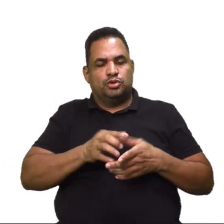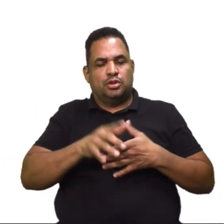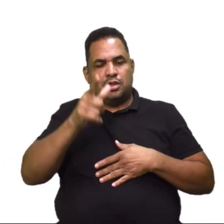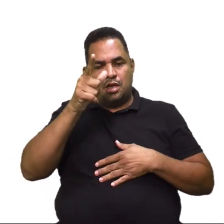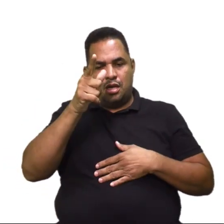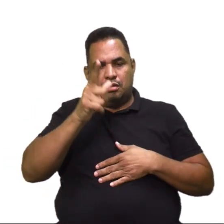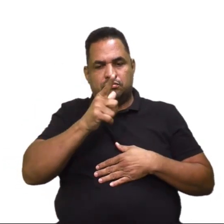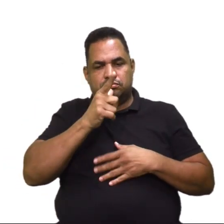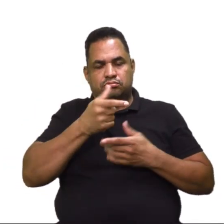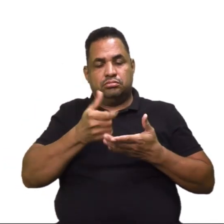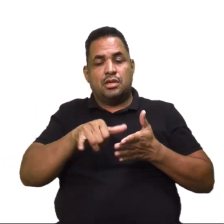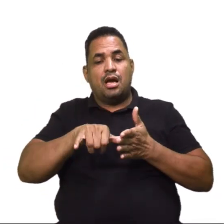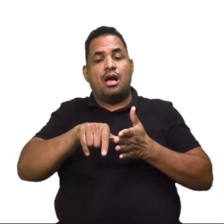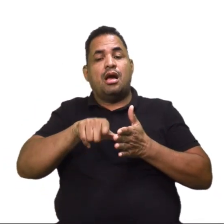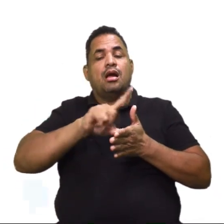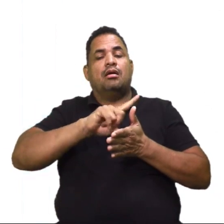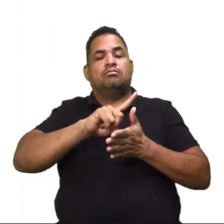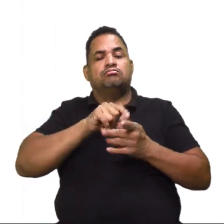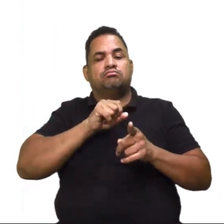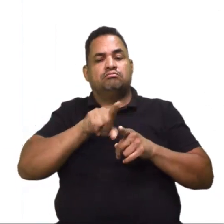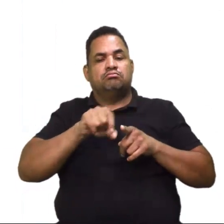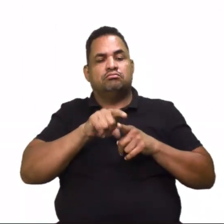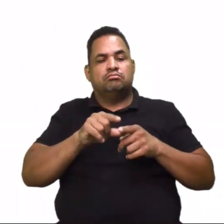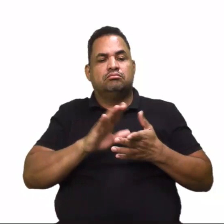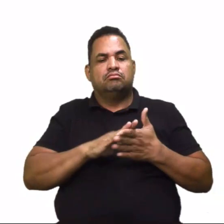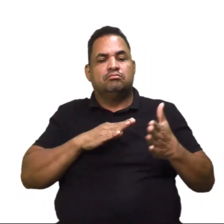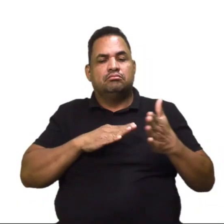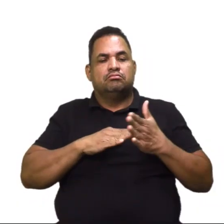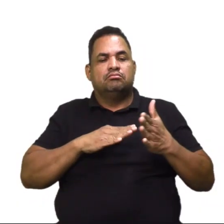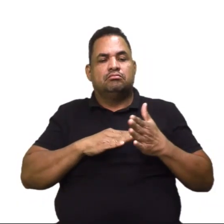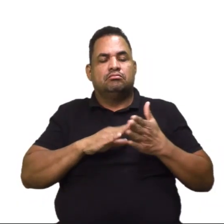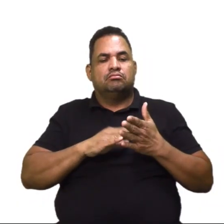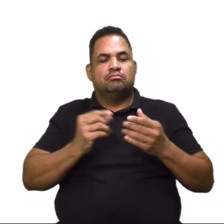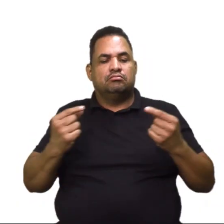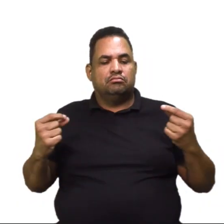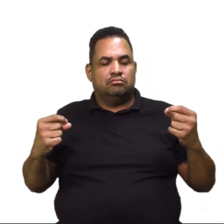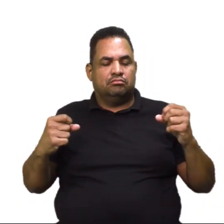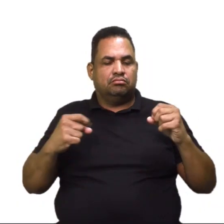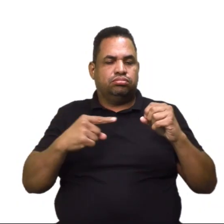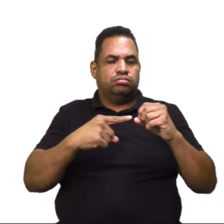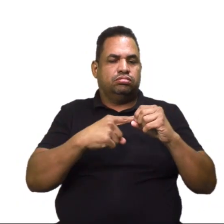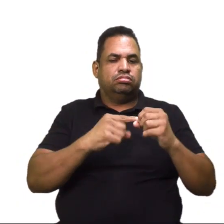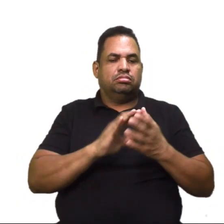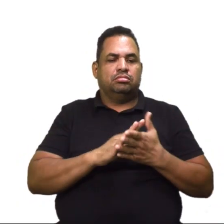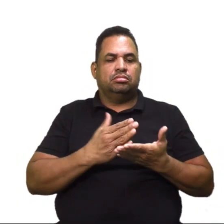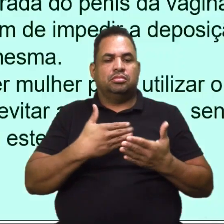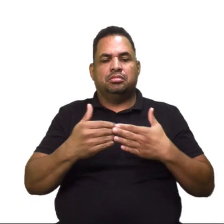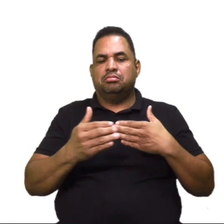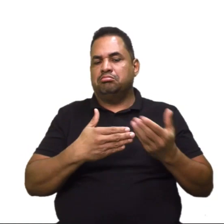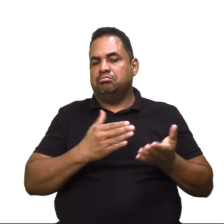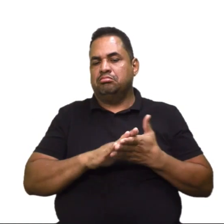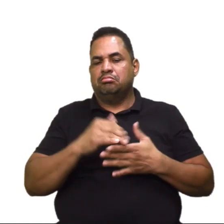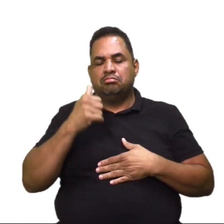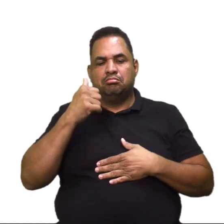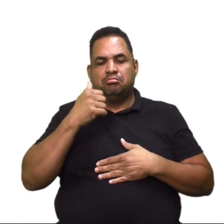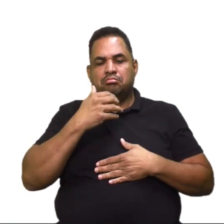antes da ejaculação, a fim de impedir a deposição do sêmen, correto? Qualquer mulher pode utilizar o